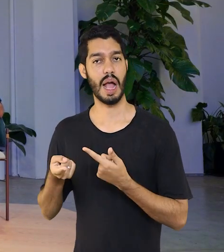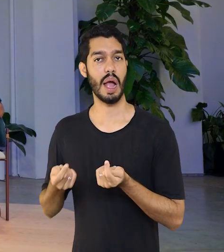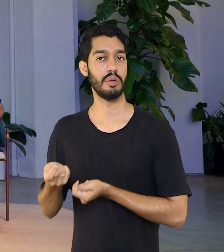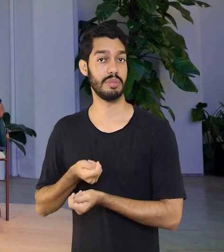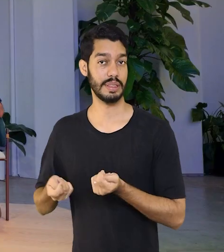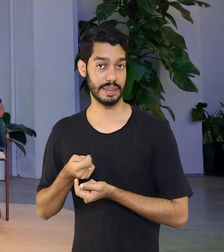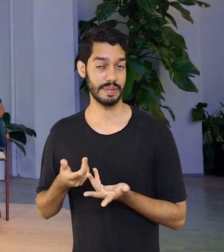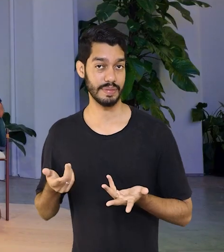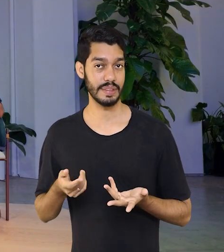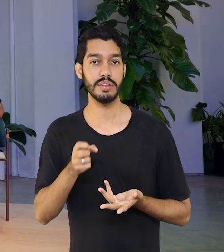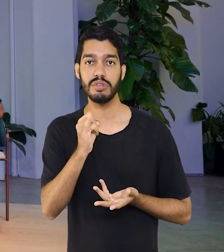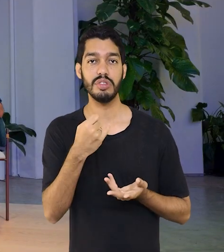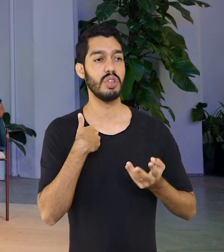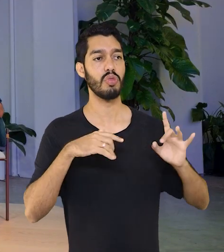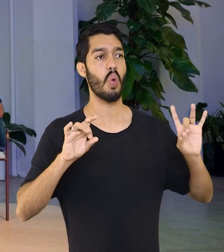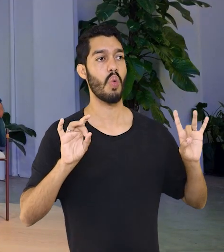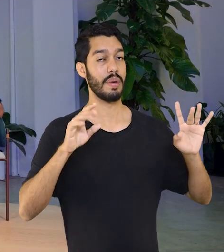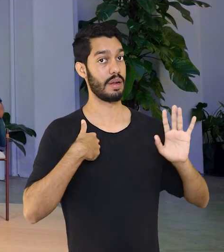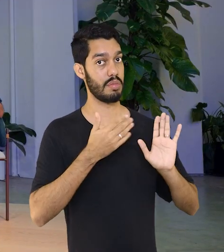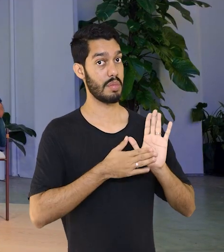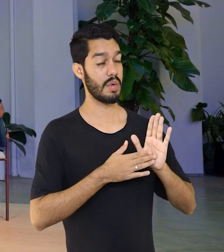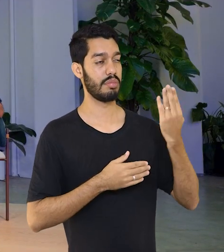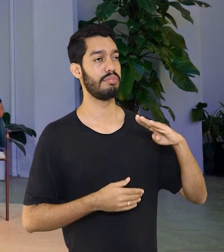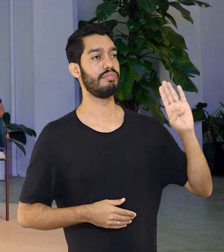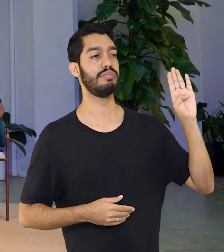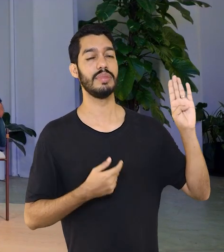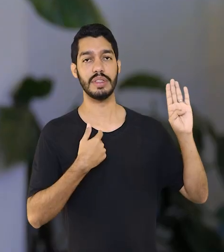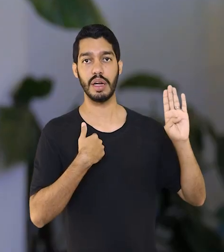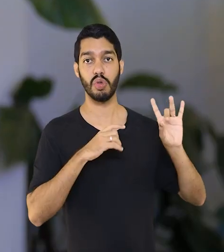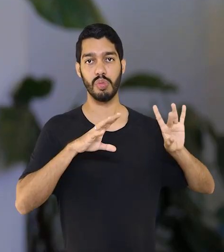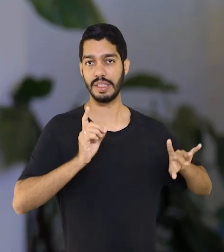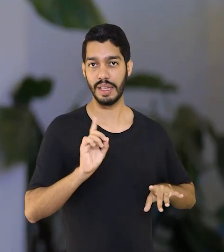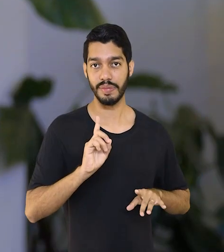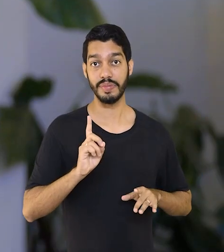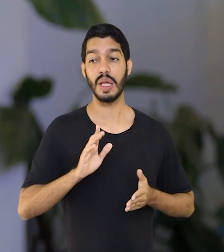Mas eu sou economista. Qual é o custo de não cumprir?